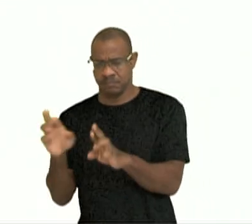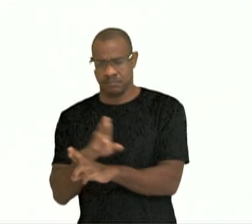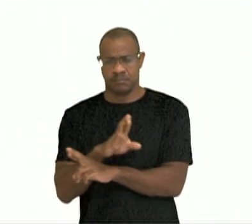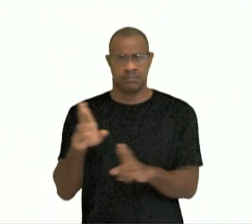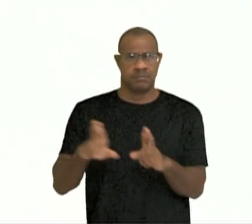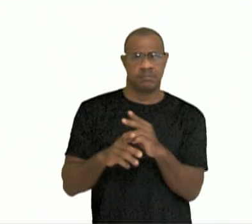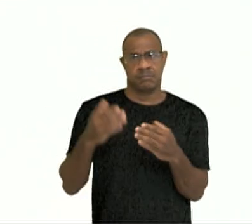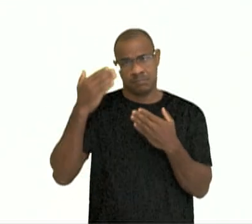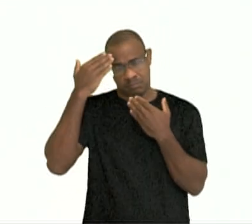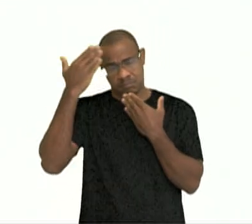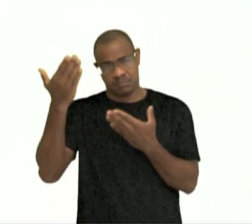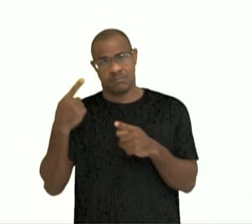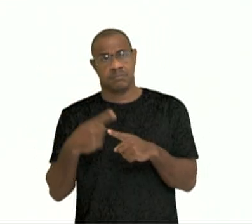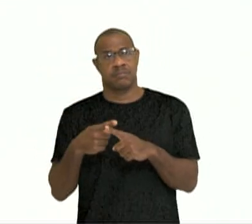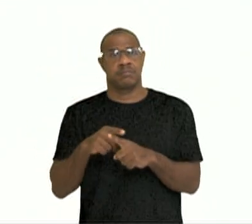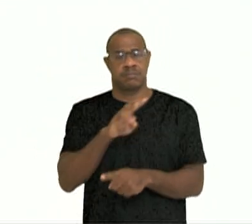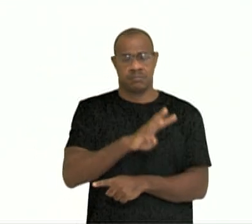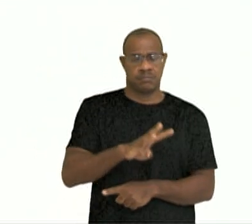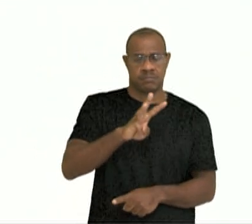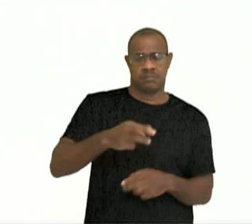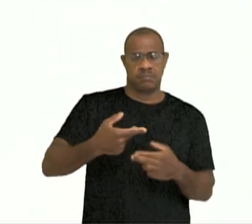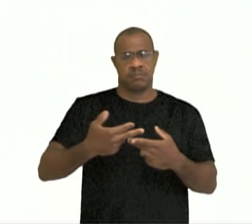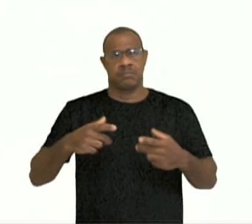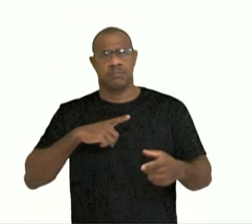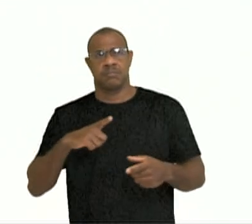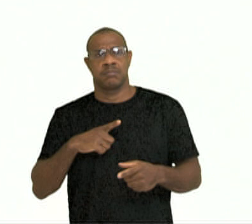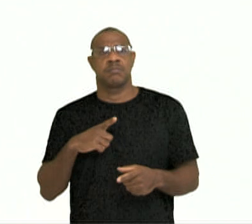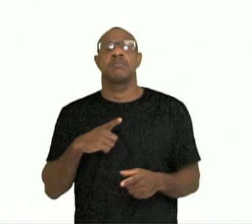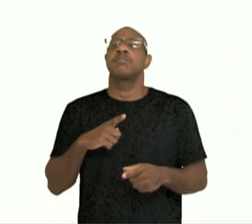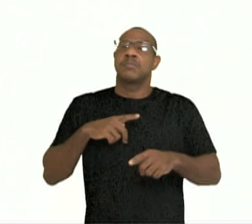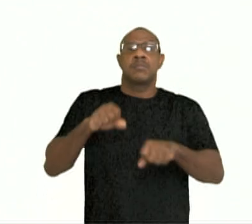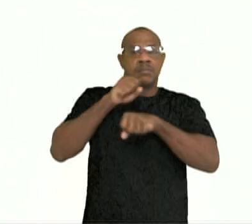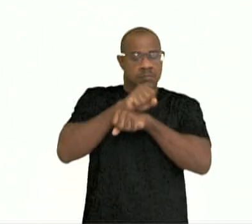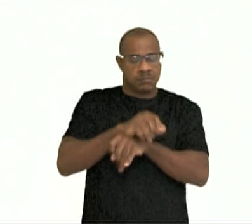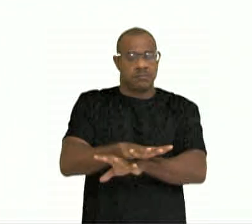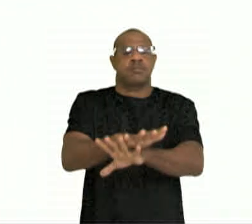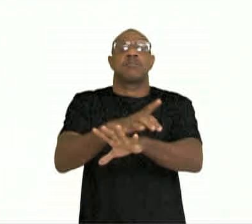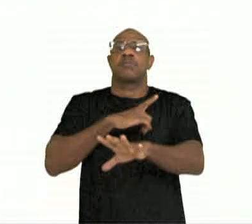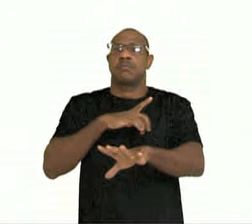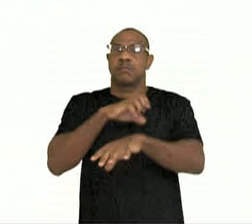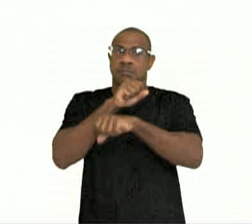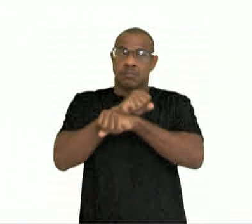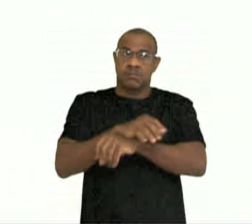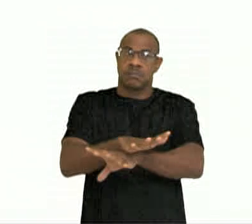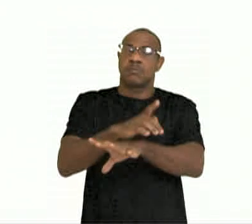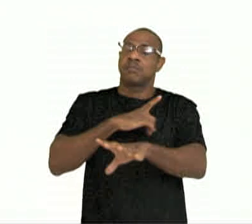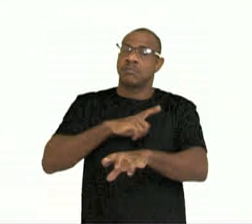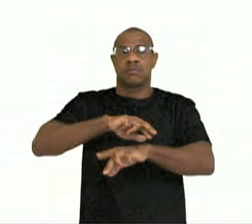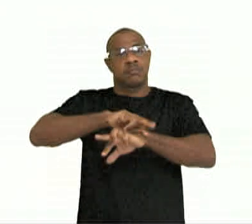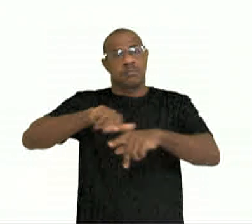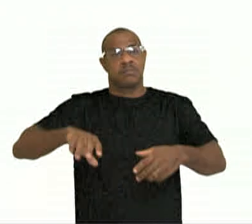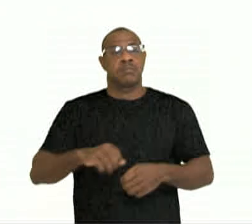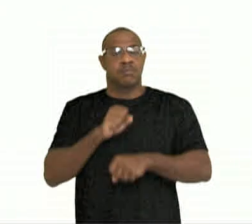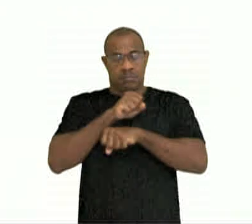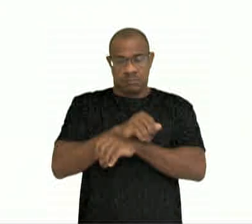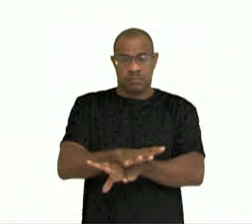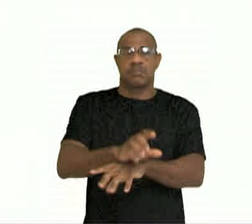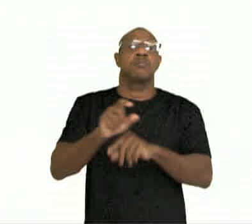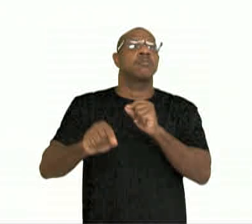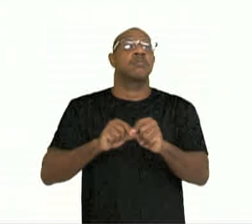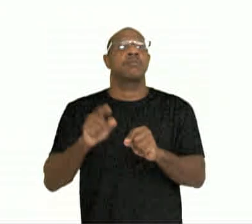tecnologias digitais e variados suportes, temos as artes multimídias. Então, multimídia é